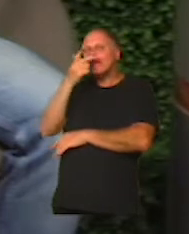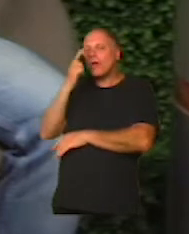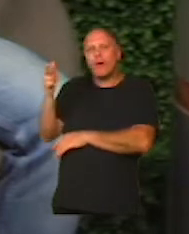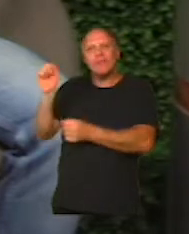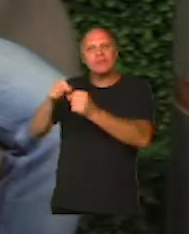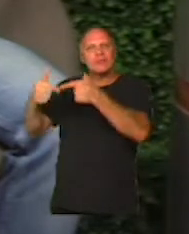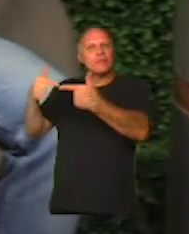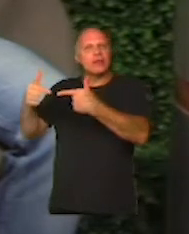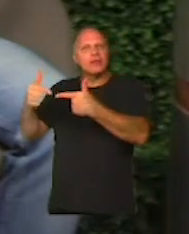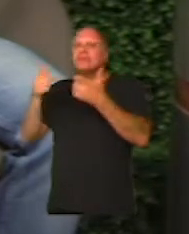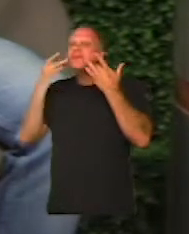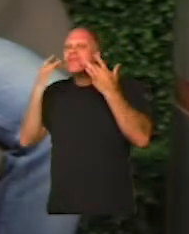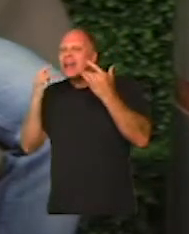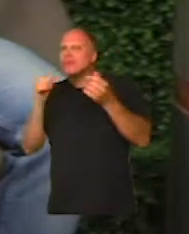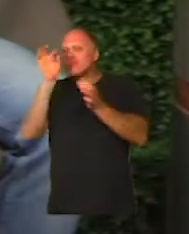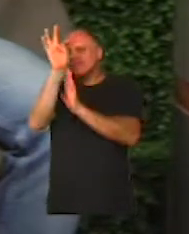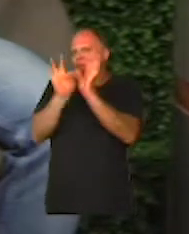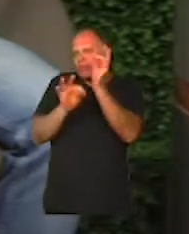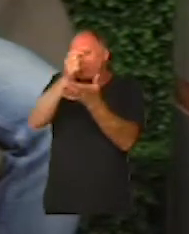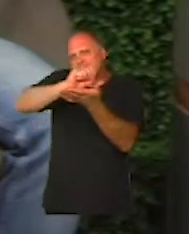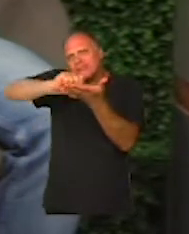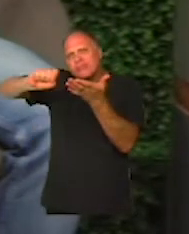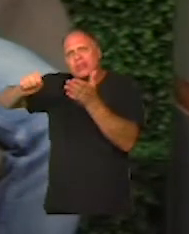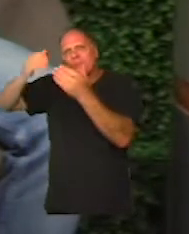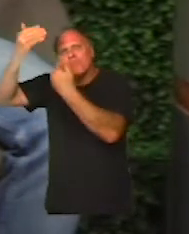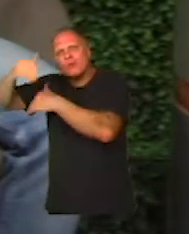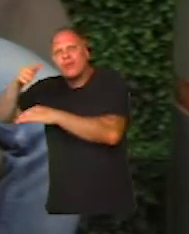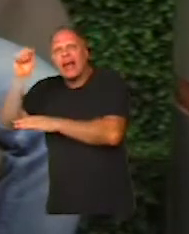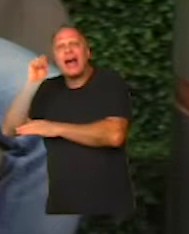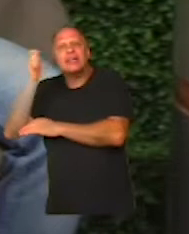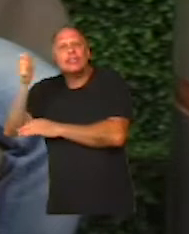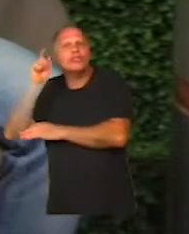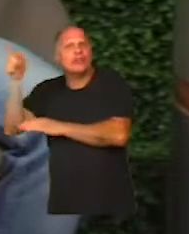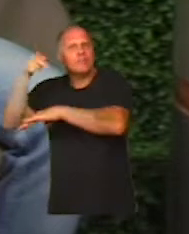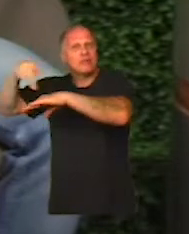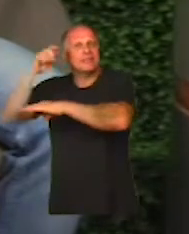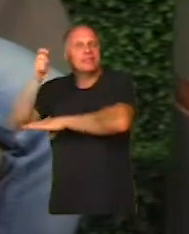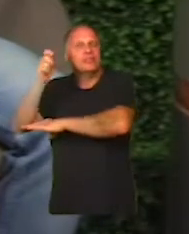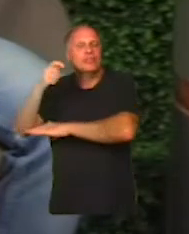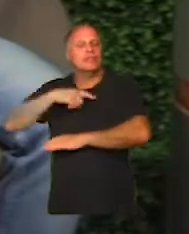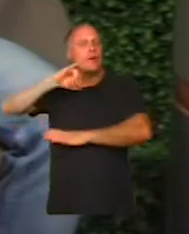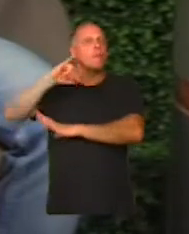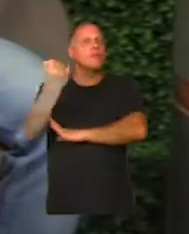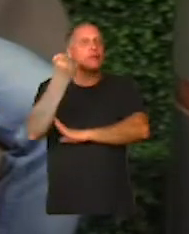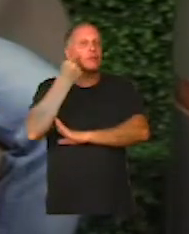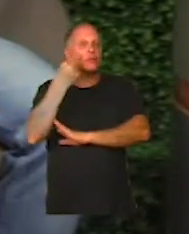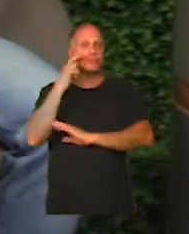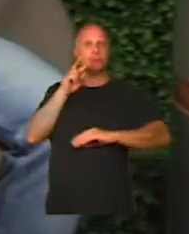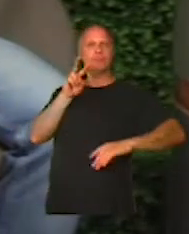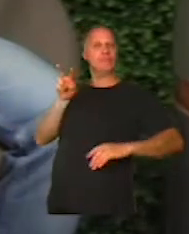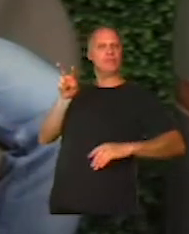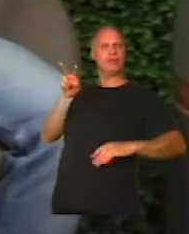fazer um trabalho em cima do Bodas de Sangue em Argentina. E eu tive o privilégio de assistir